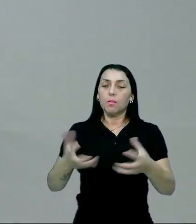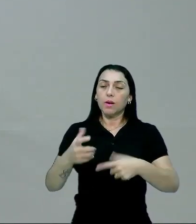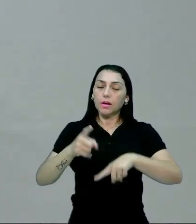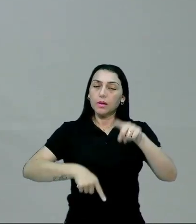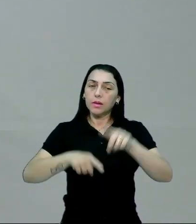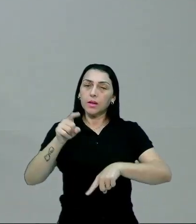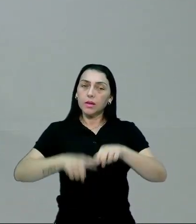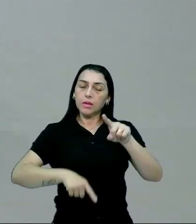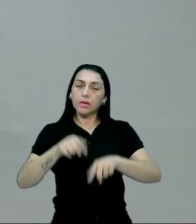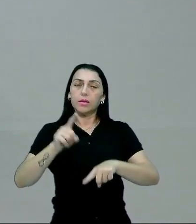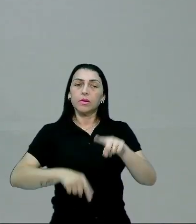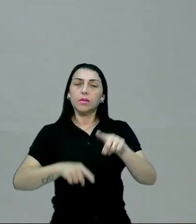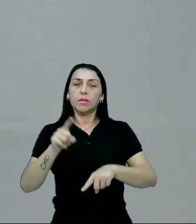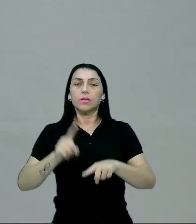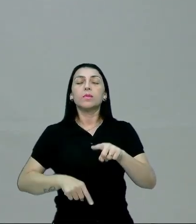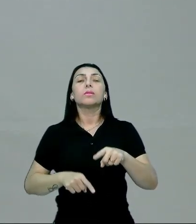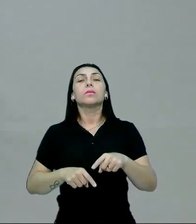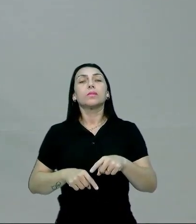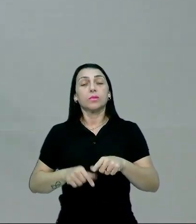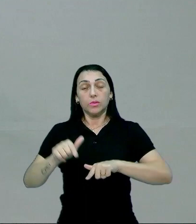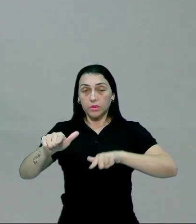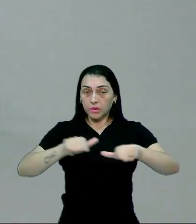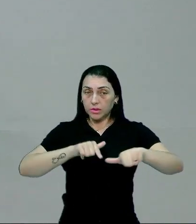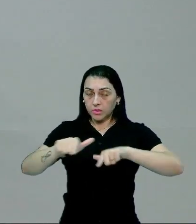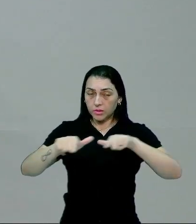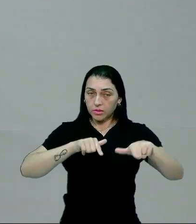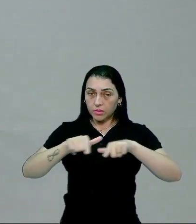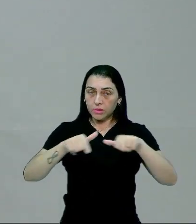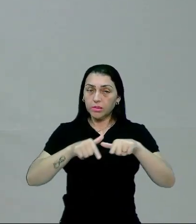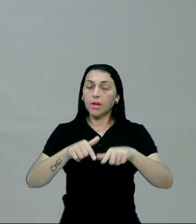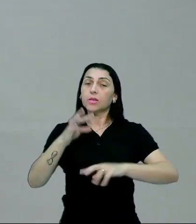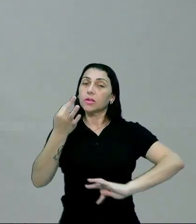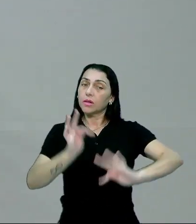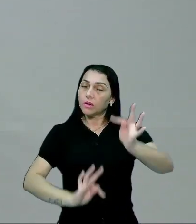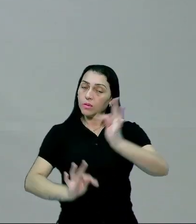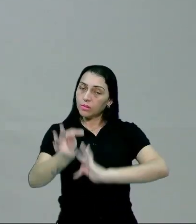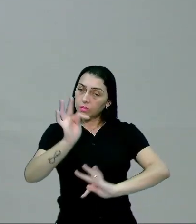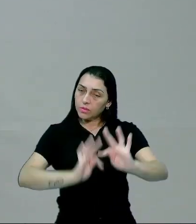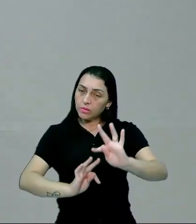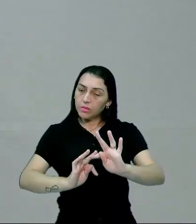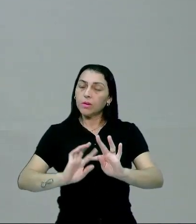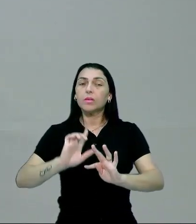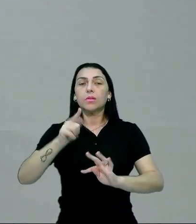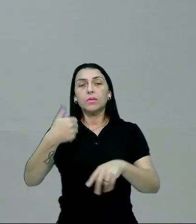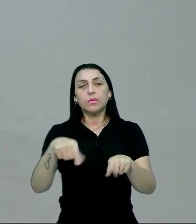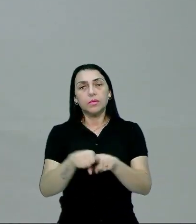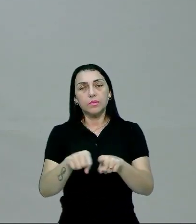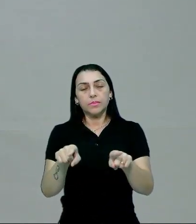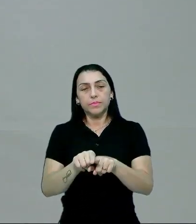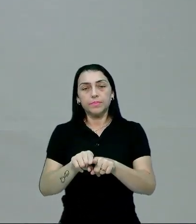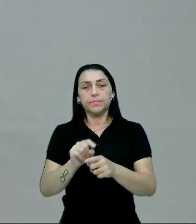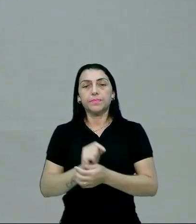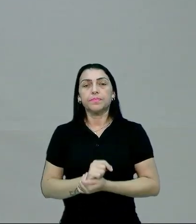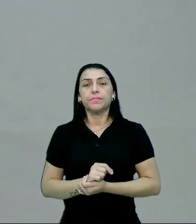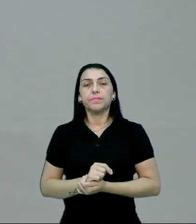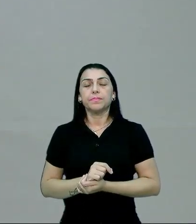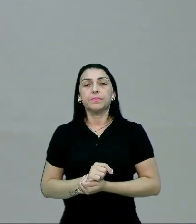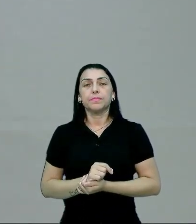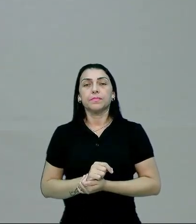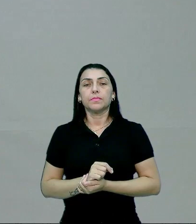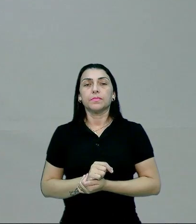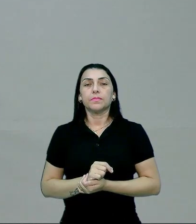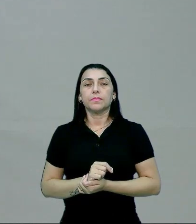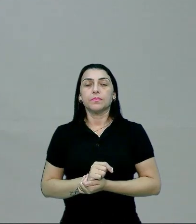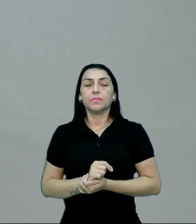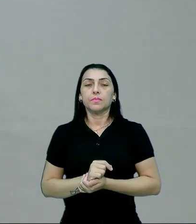são as ferramentas, são os instrumentos de trabalho, são as tecnologias, enfim. A esses meios